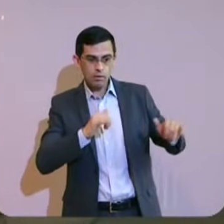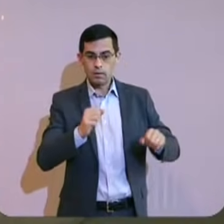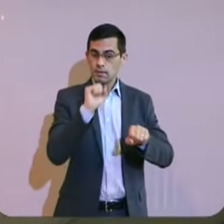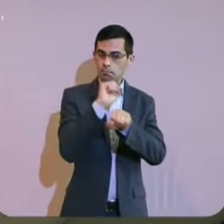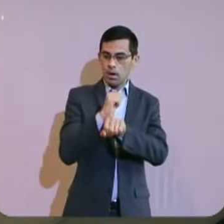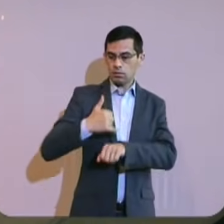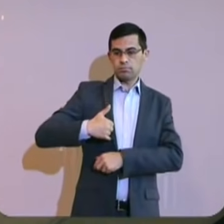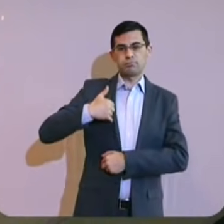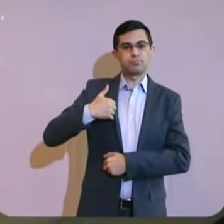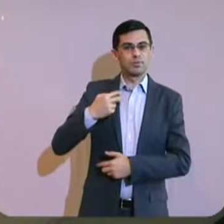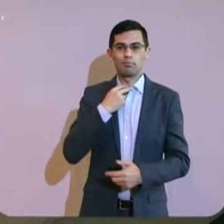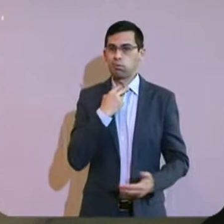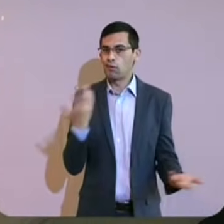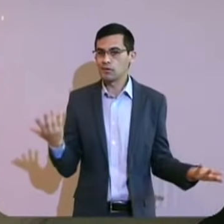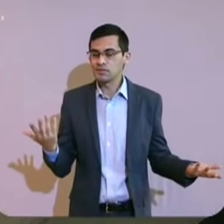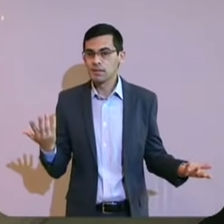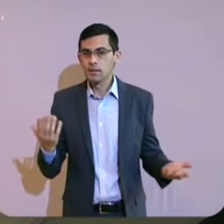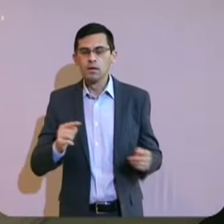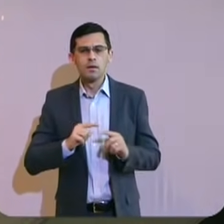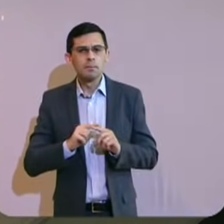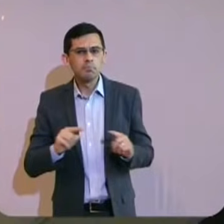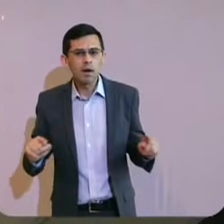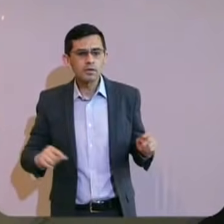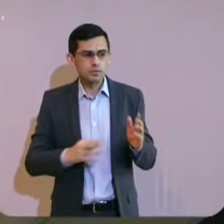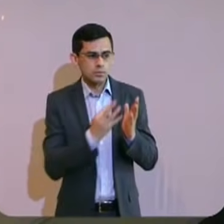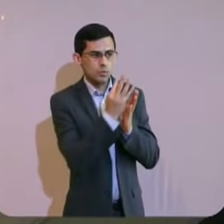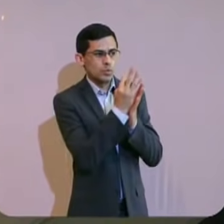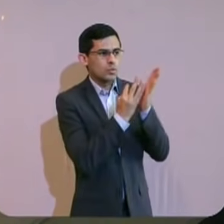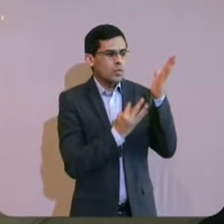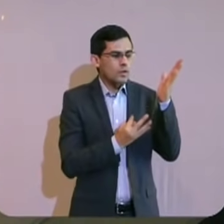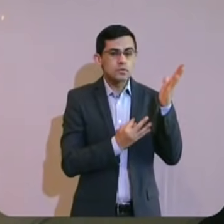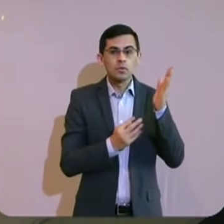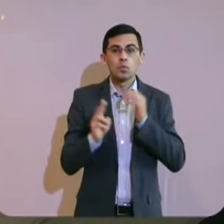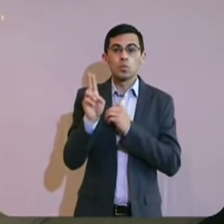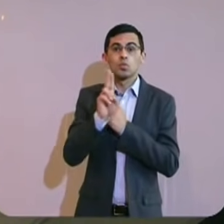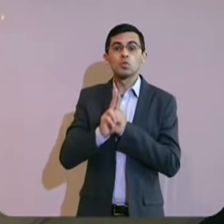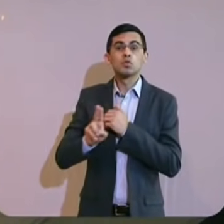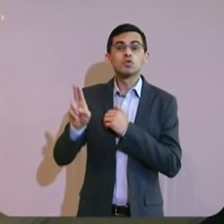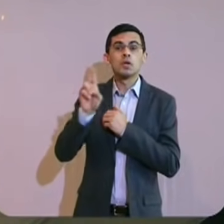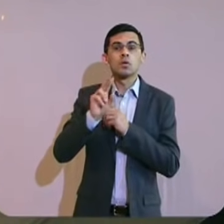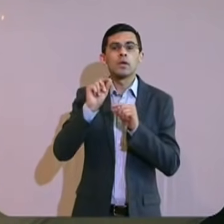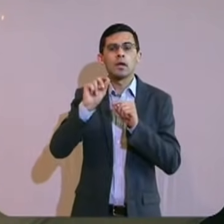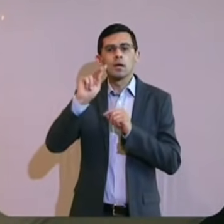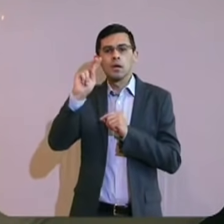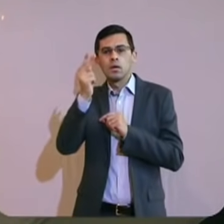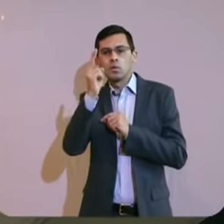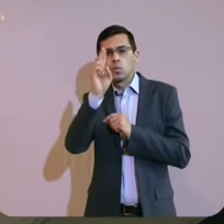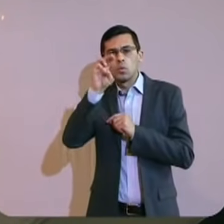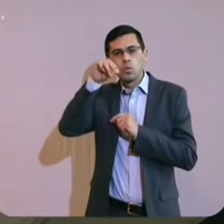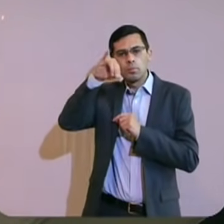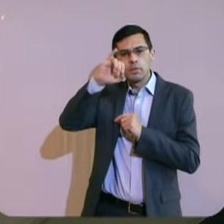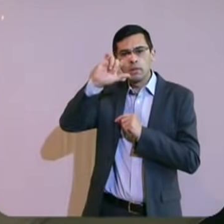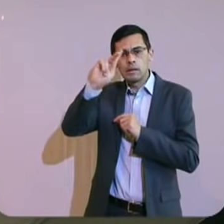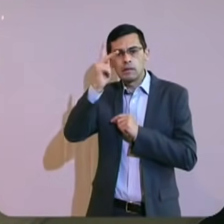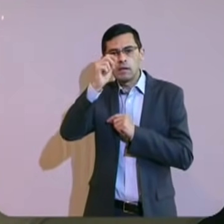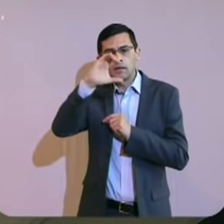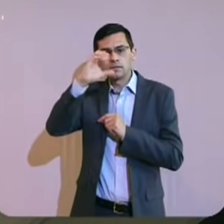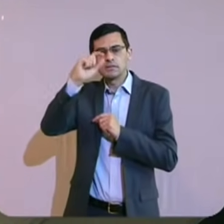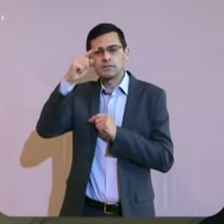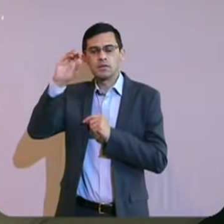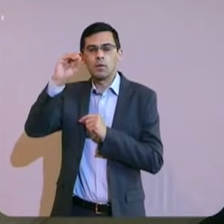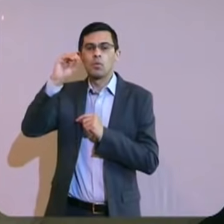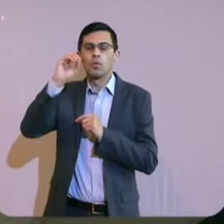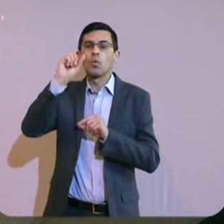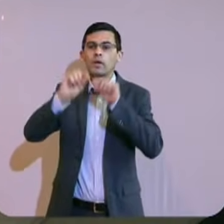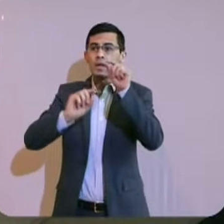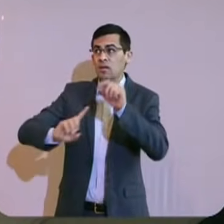ser orgulhoso. É interessante que nesse texto ele vai usar a palavra humilhação. O Senhor